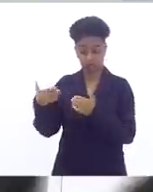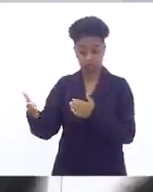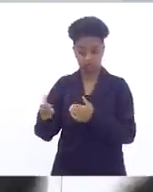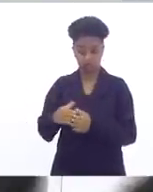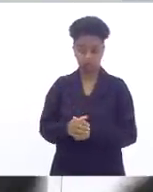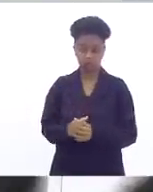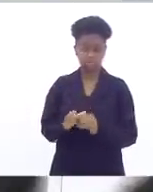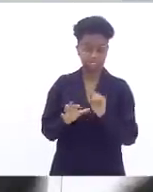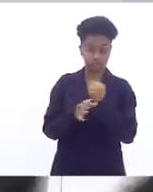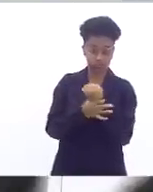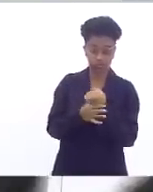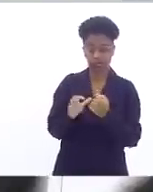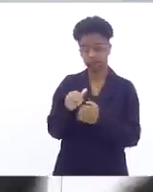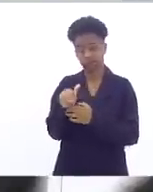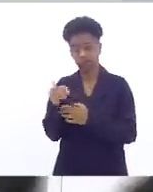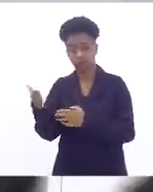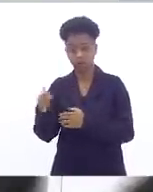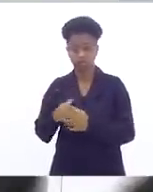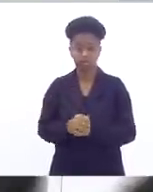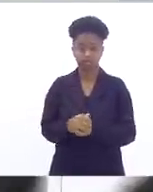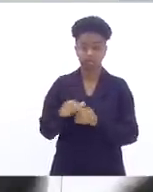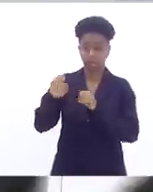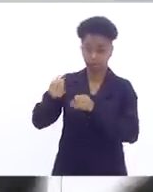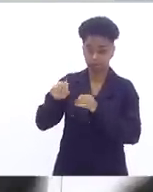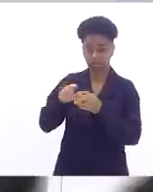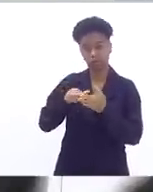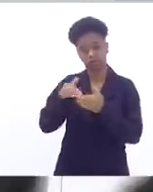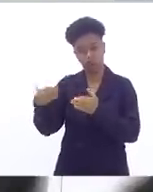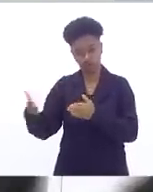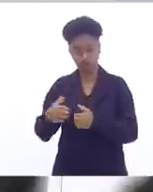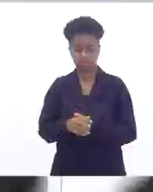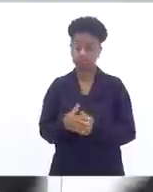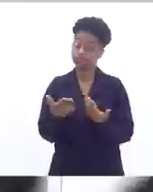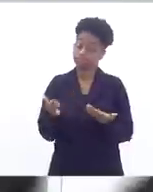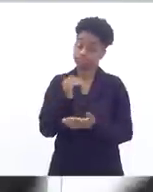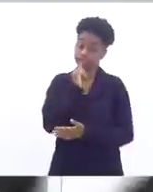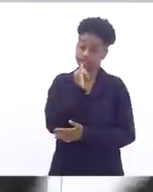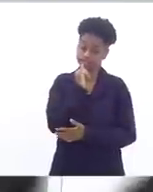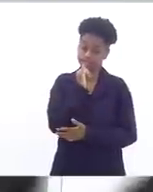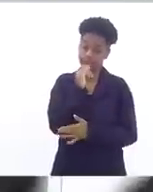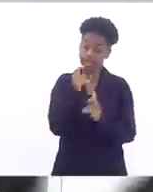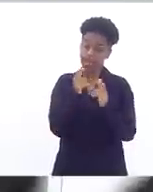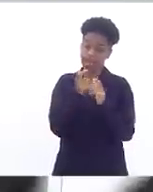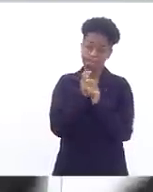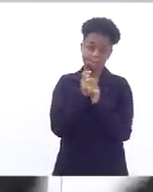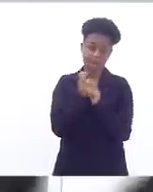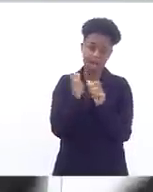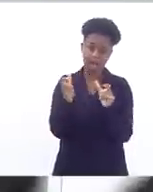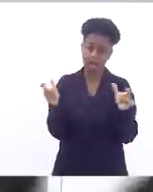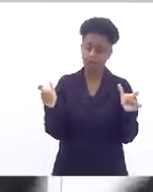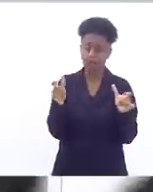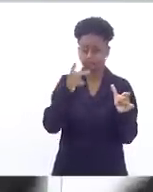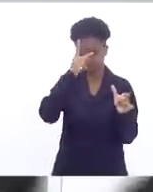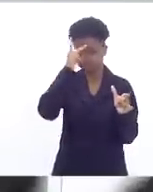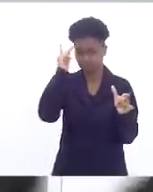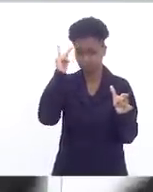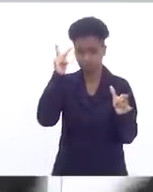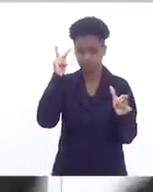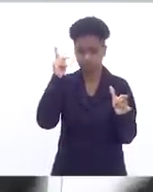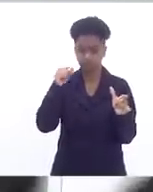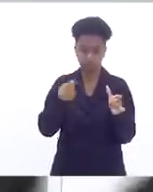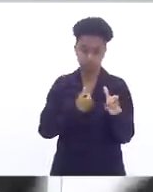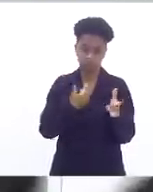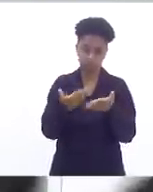segurança fica fora e educação fica fora por exemplo então é a grande massa de pessoas Então